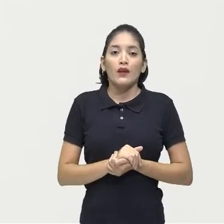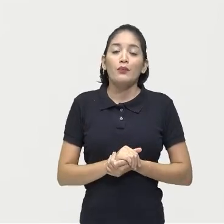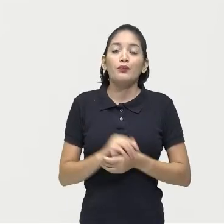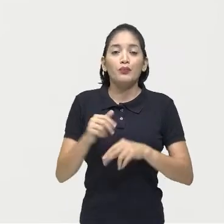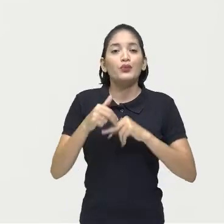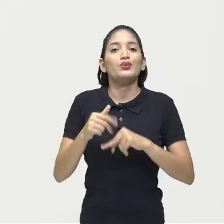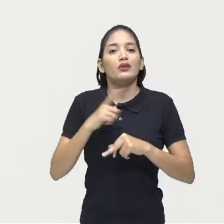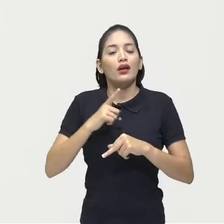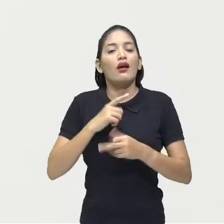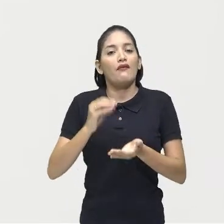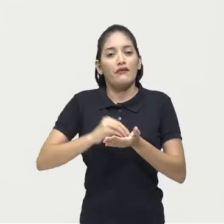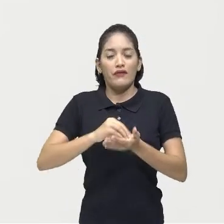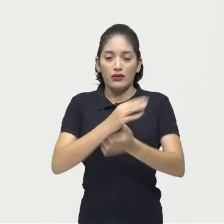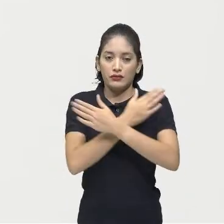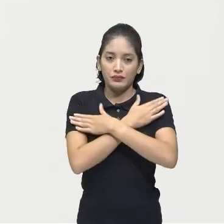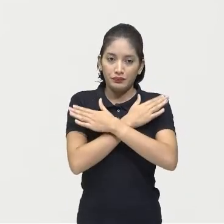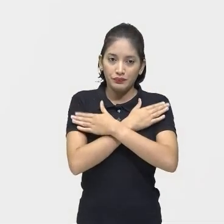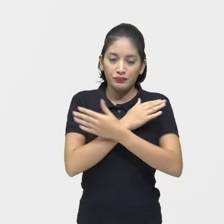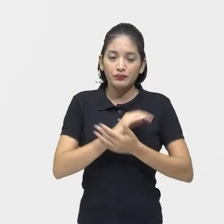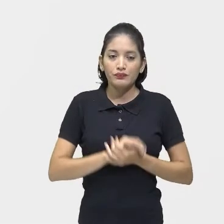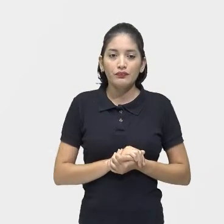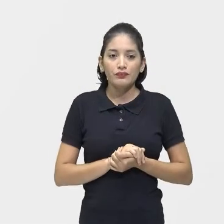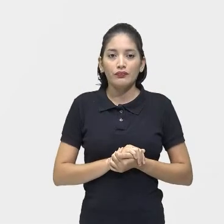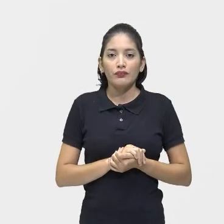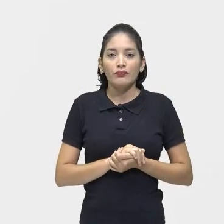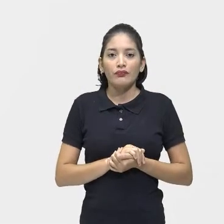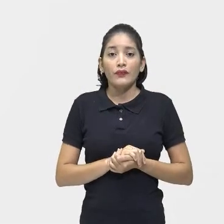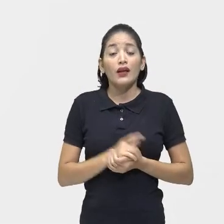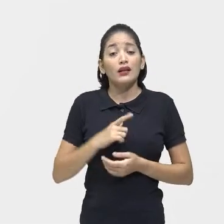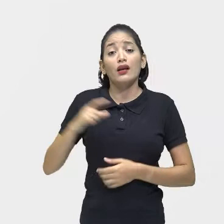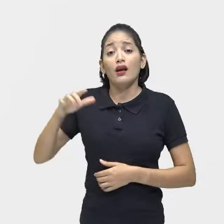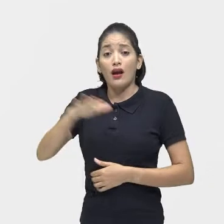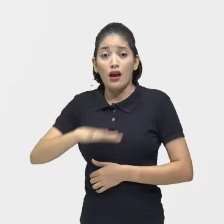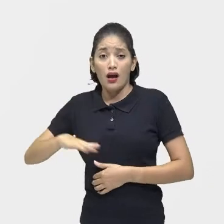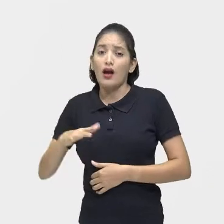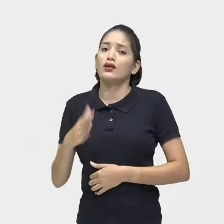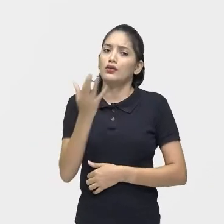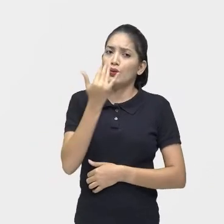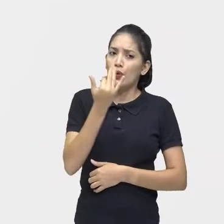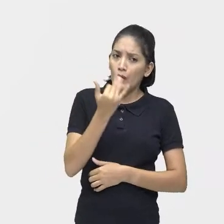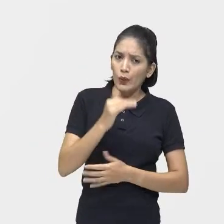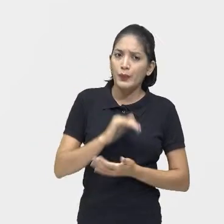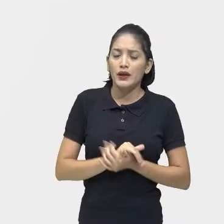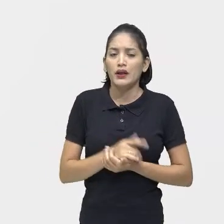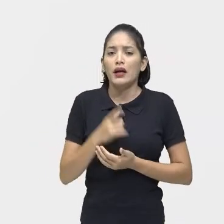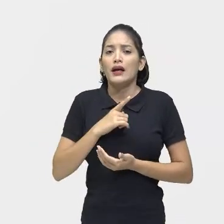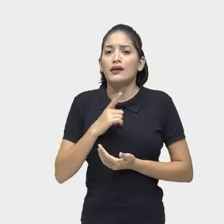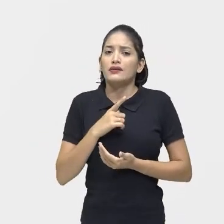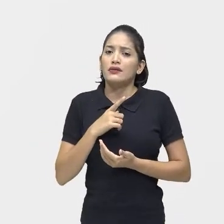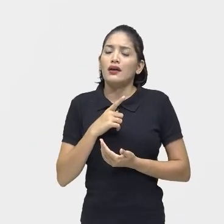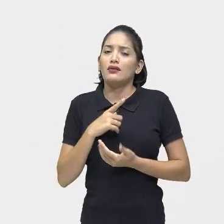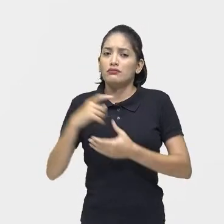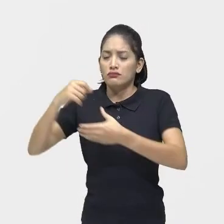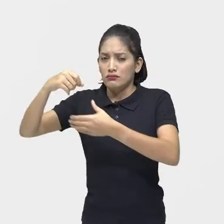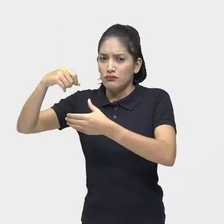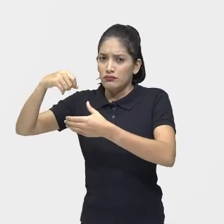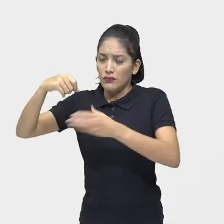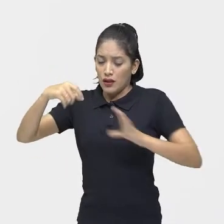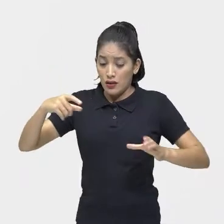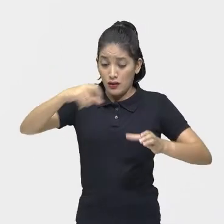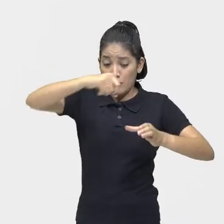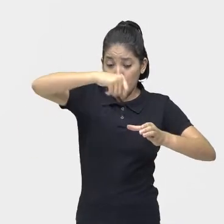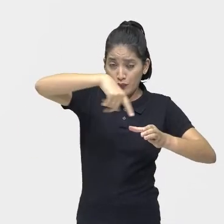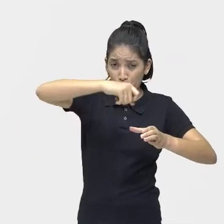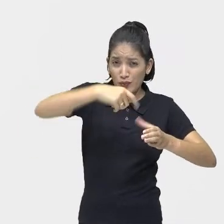desemprego. Aí temos alguns destaques para os gêneros alimentícios, né? A gente tem aí o cultivo do trigo, cevada,